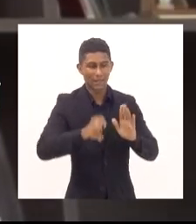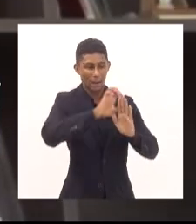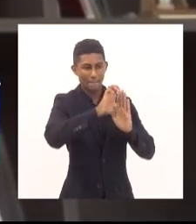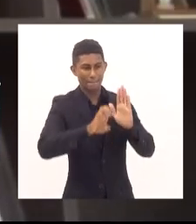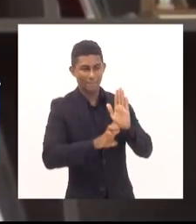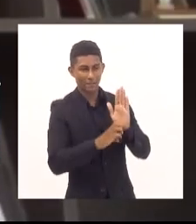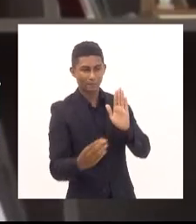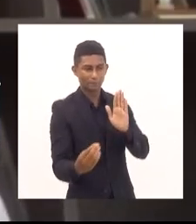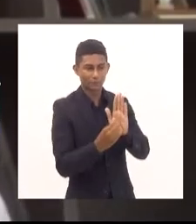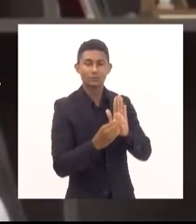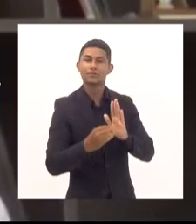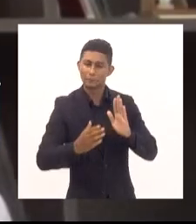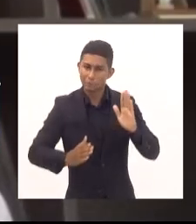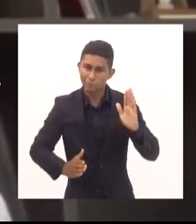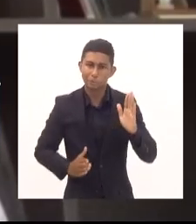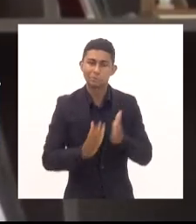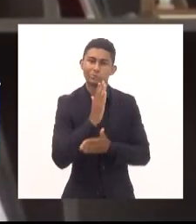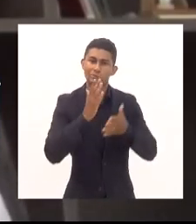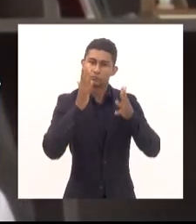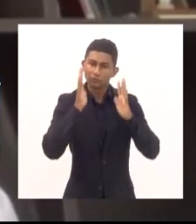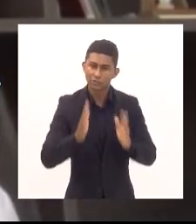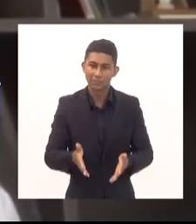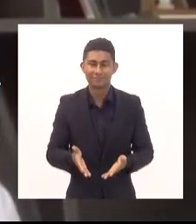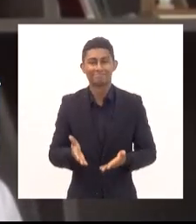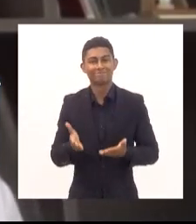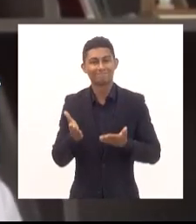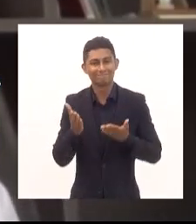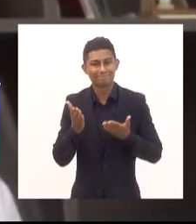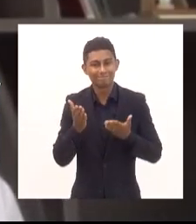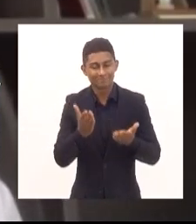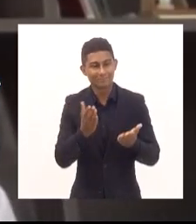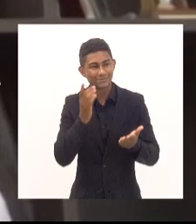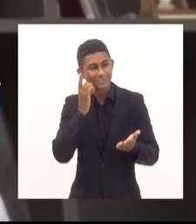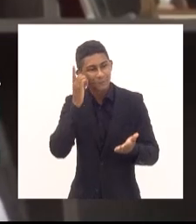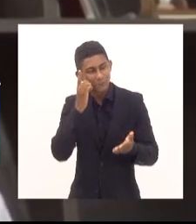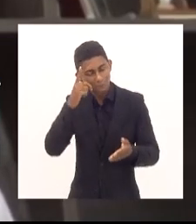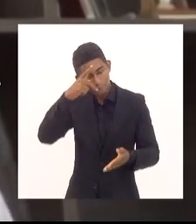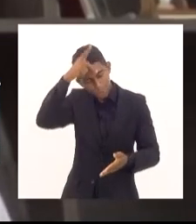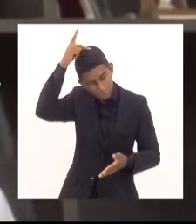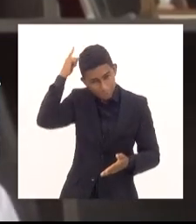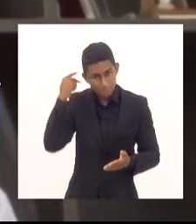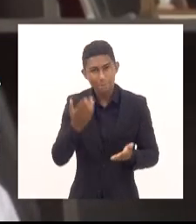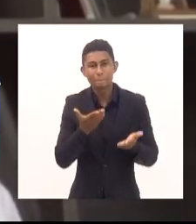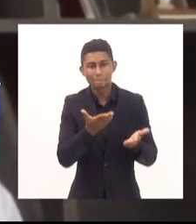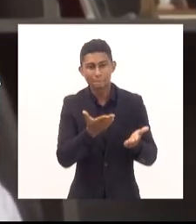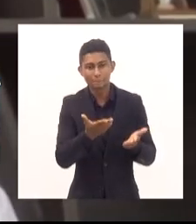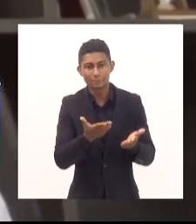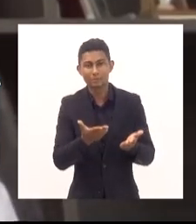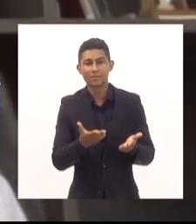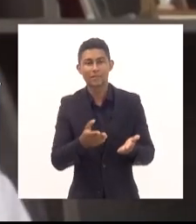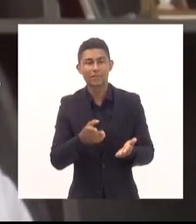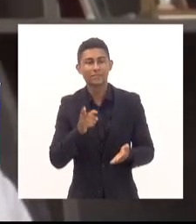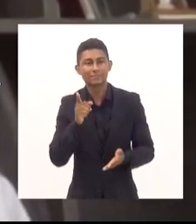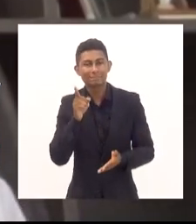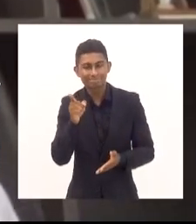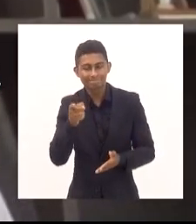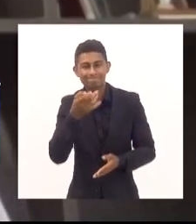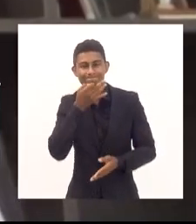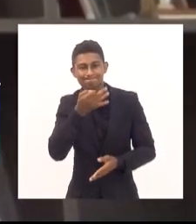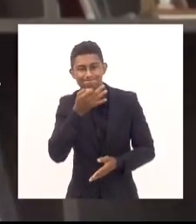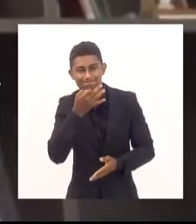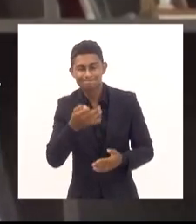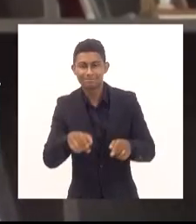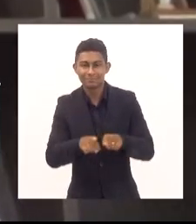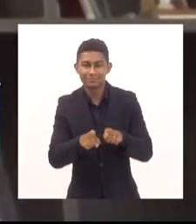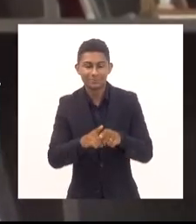né, aprovada pelo nosso querido deputado Luiz Paulo, através do parecer do deputado